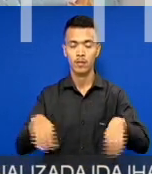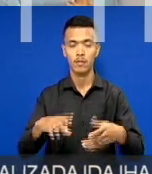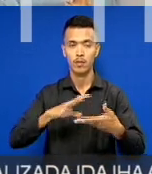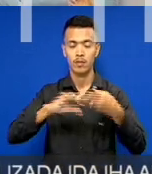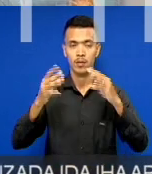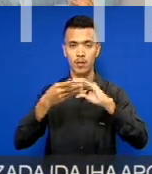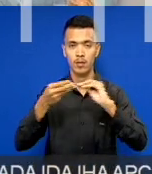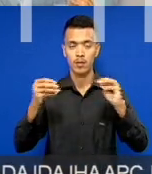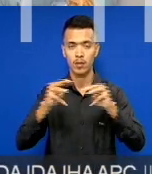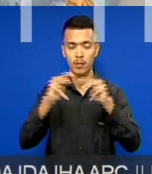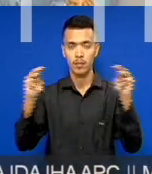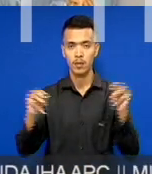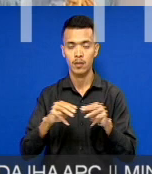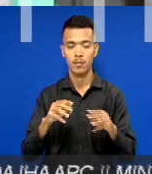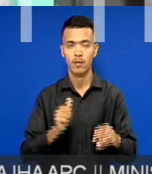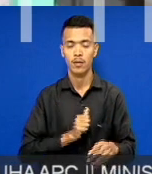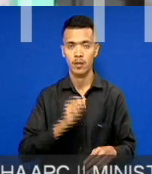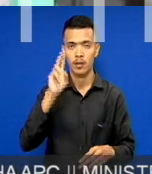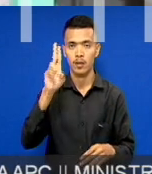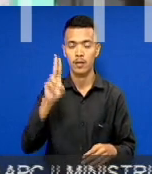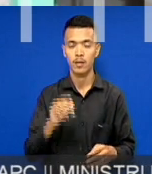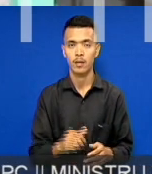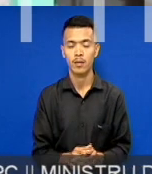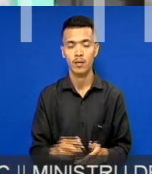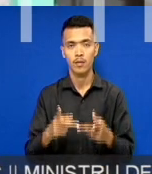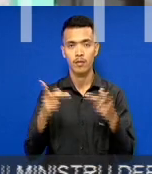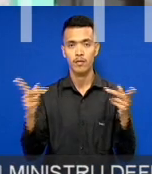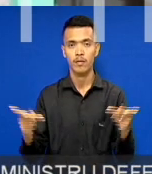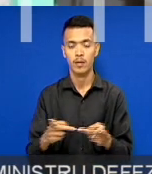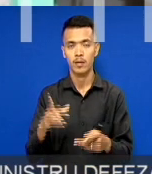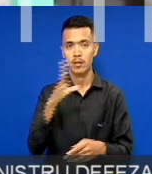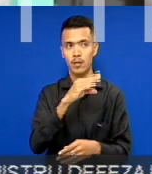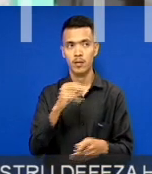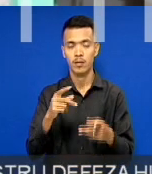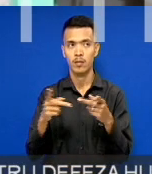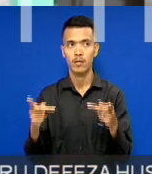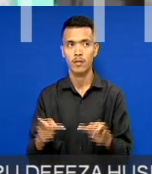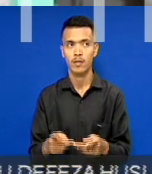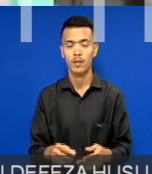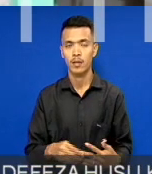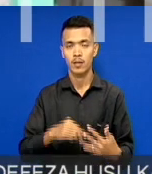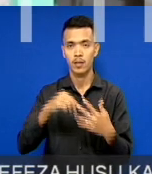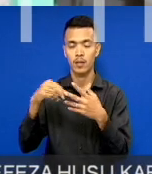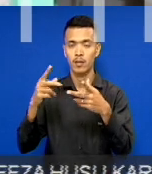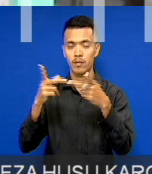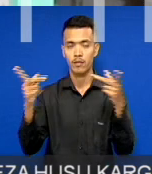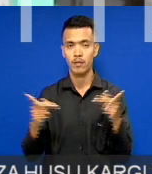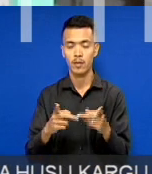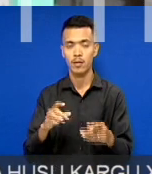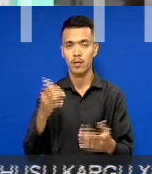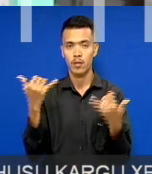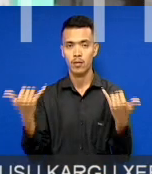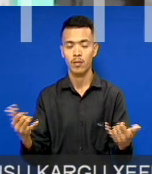Memorial Município Aileu. Recurso no mos ba espaço sira. Espaço ali dilu kono fatin, mabe o na